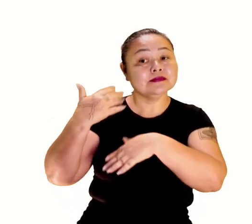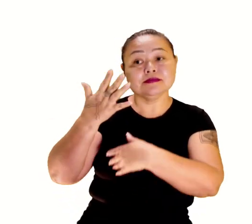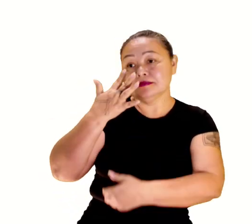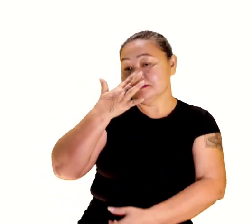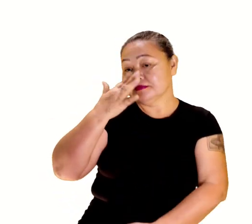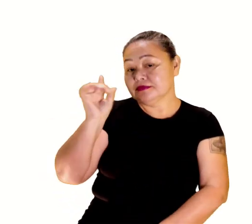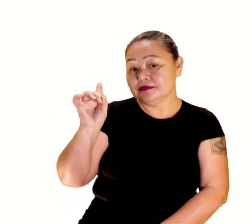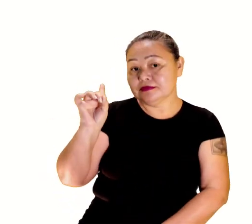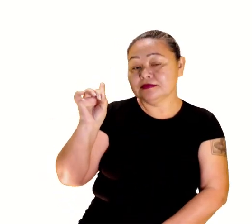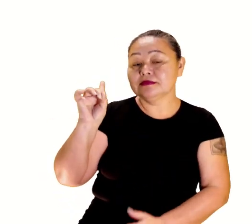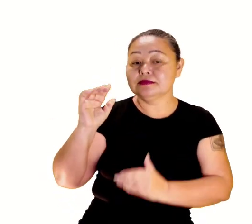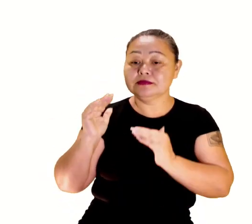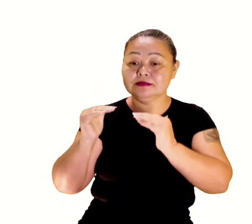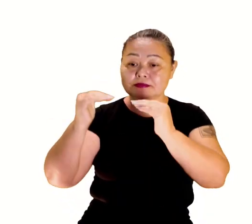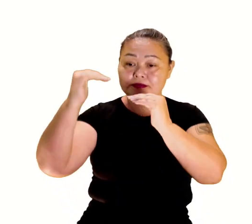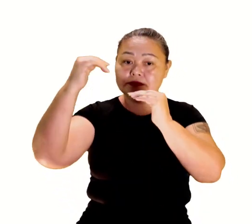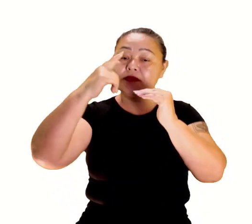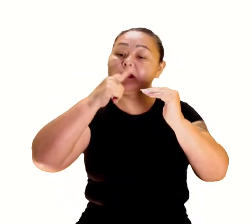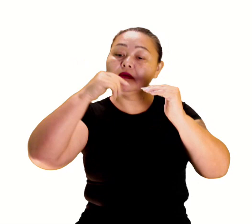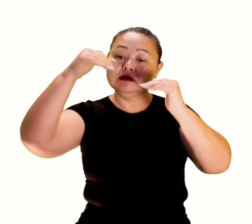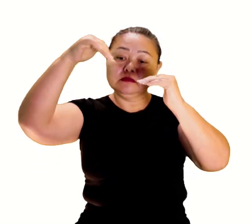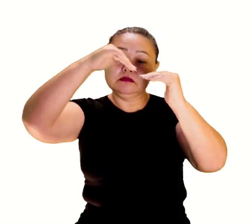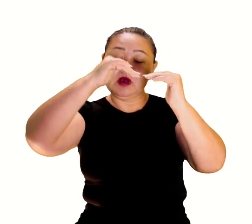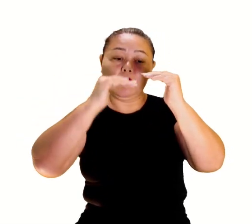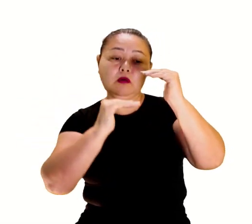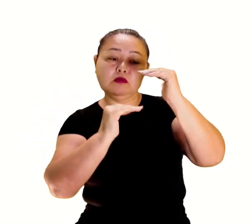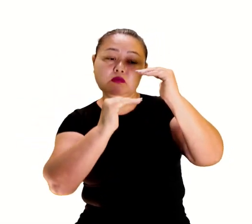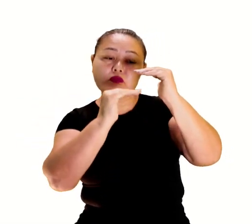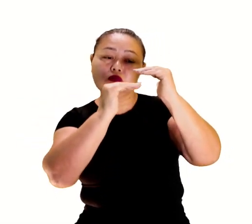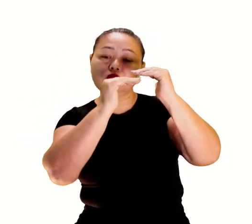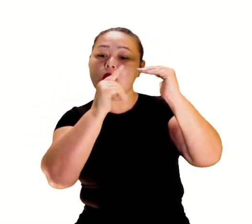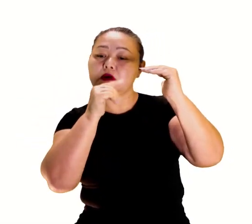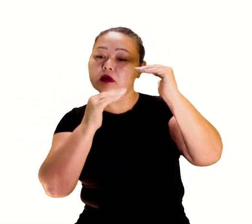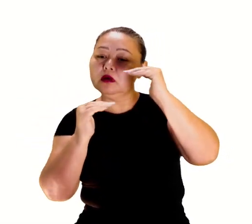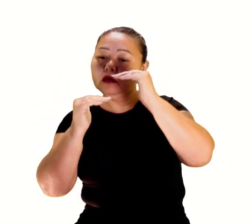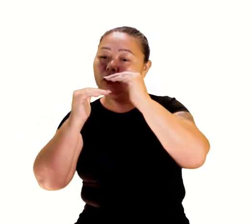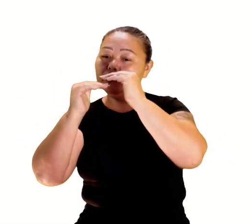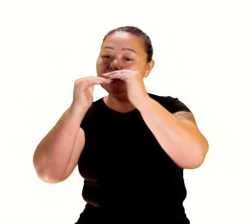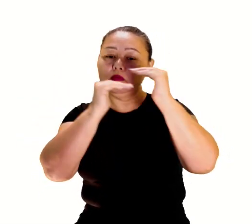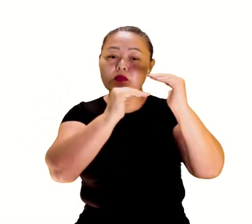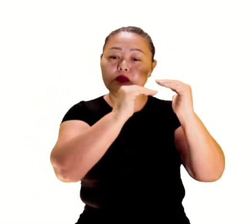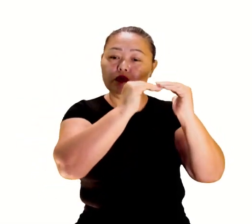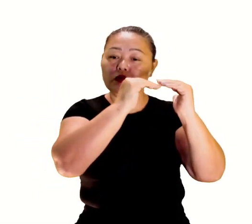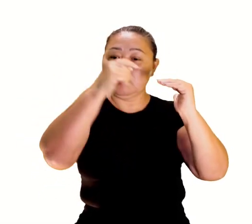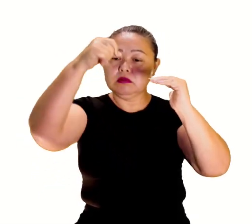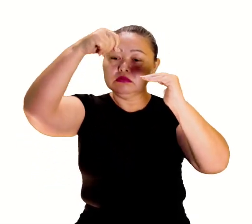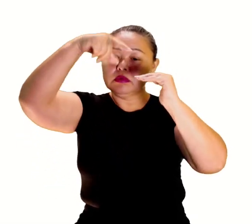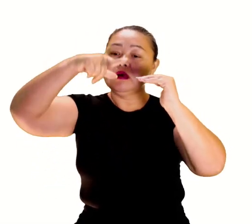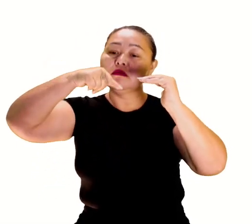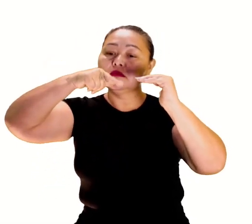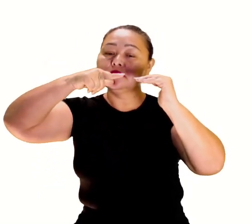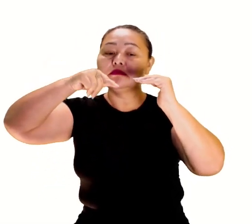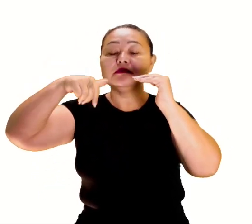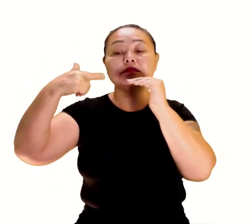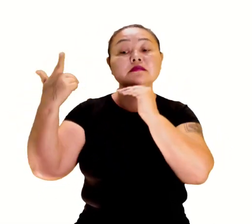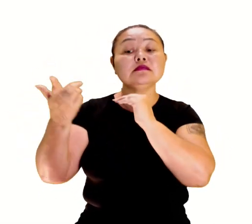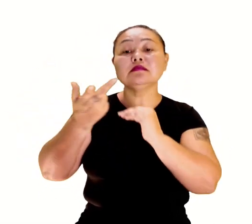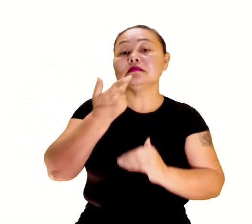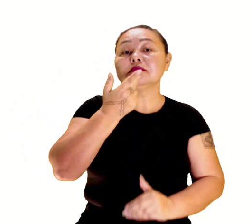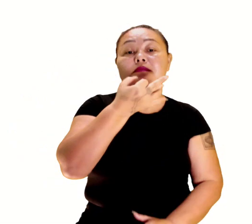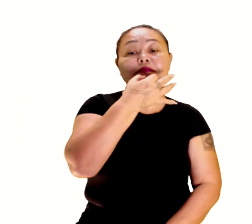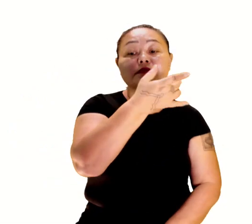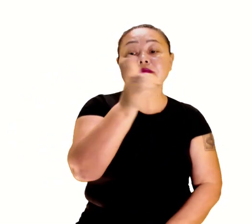aí qual tanque encherá primeiro. Vamos ver, tá pingando. Vamos lá, o que vocês